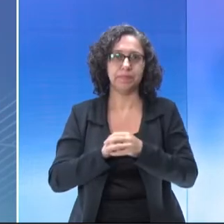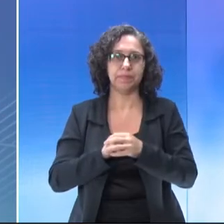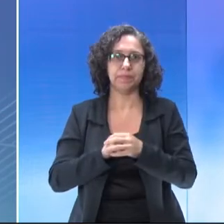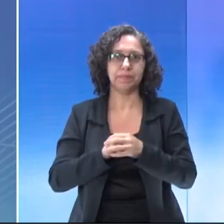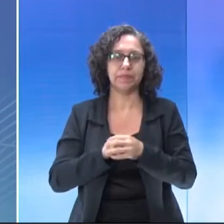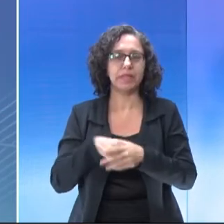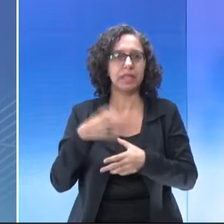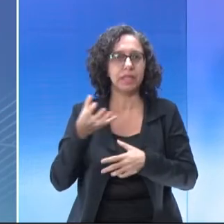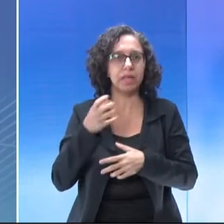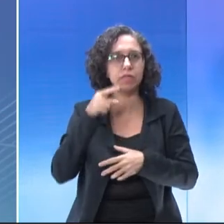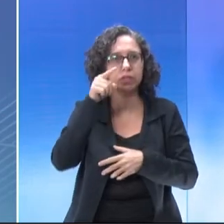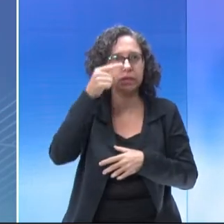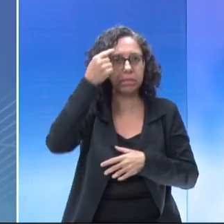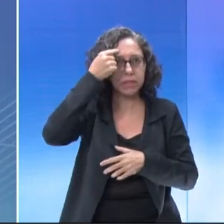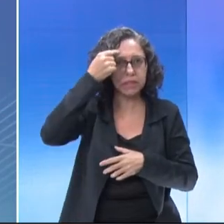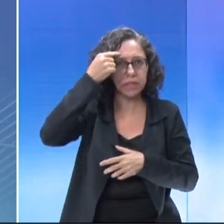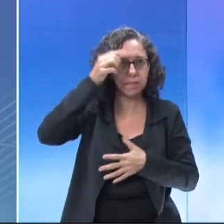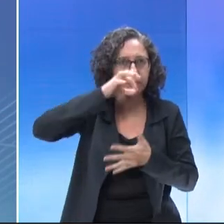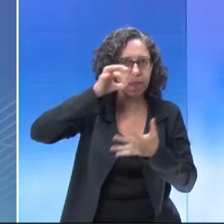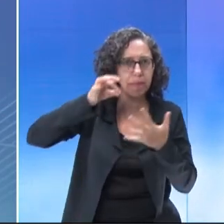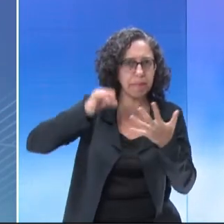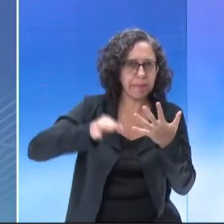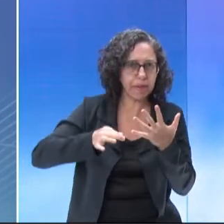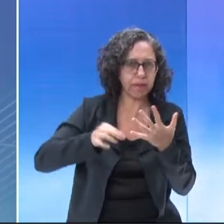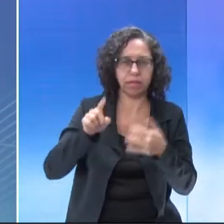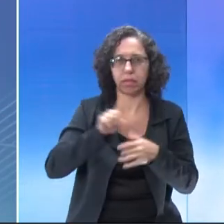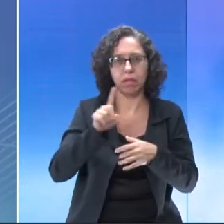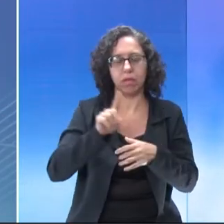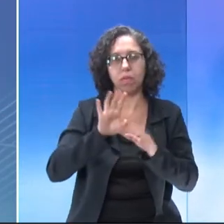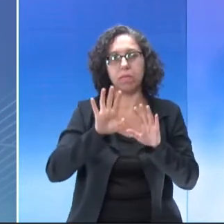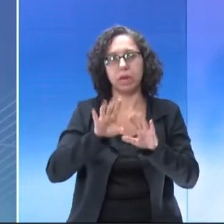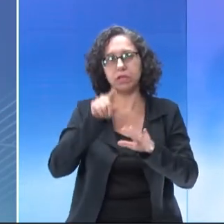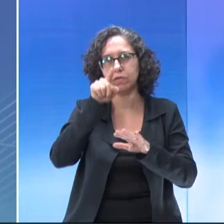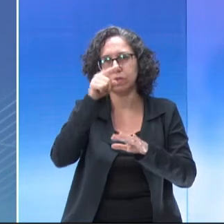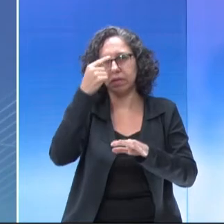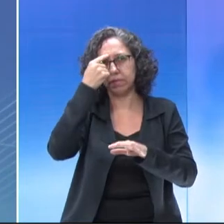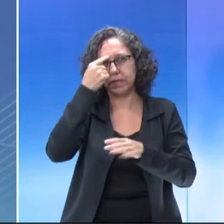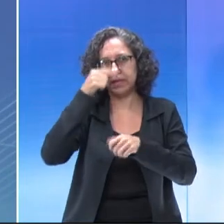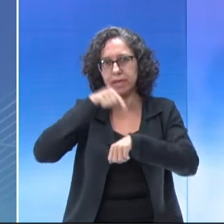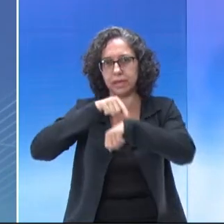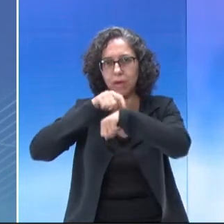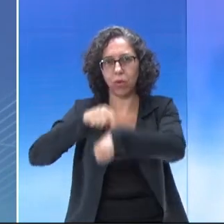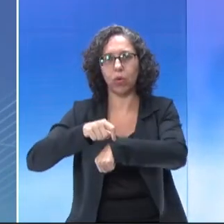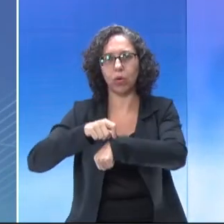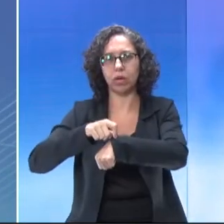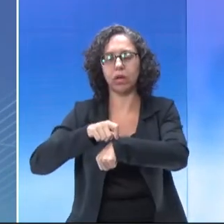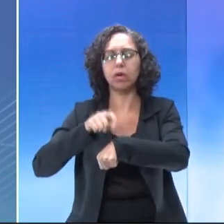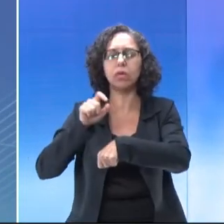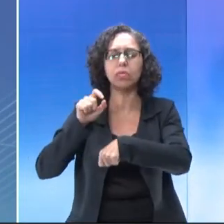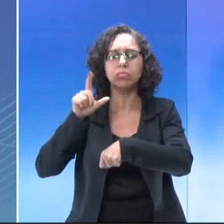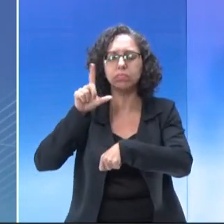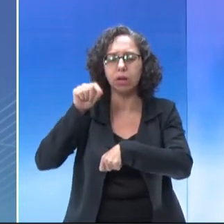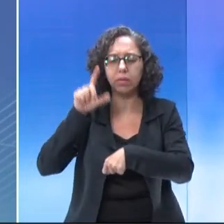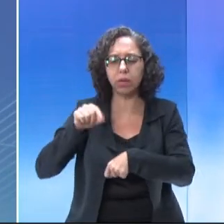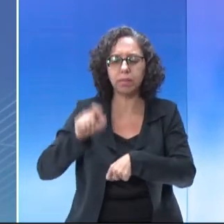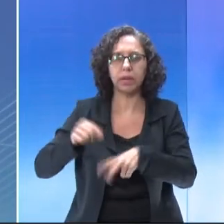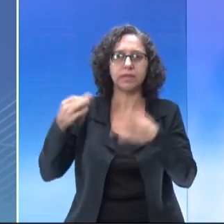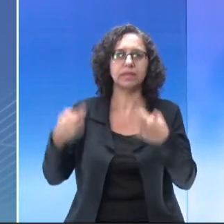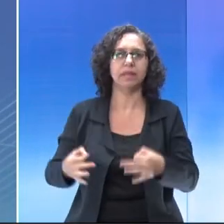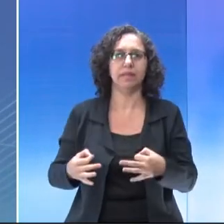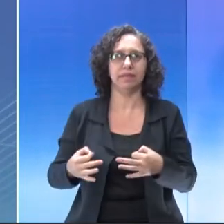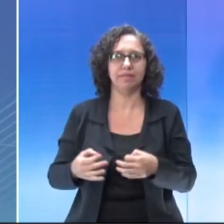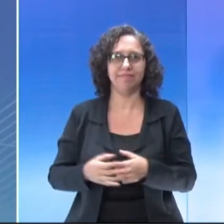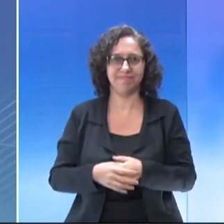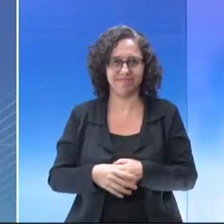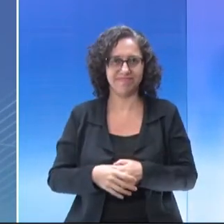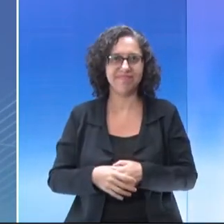levar você a pensar nas possibilidades, mas você pensar logo na correta. É muito diferente do Enem. O Enem, ele te